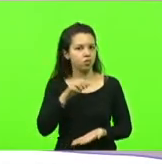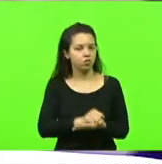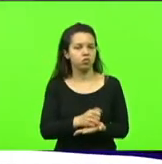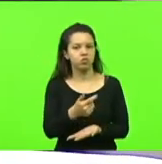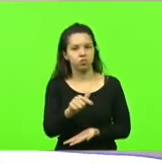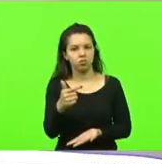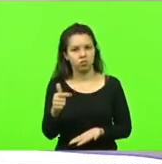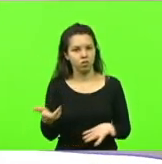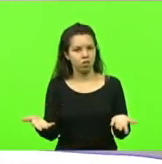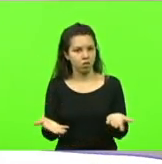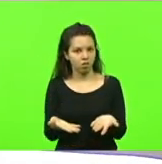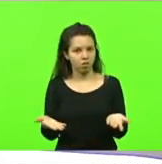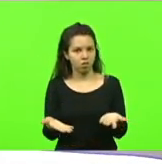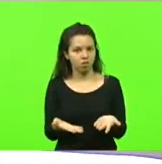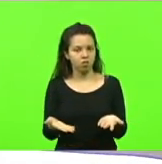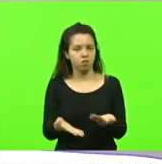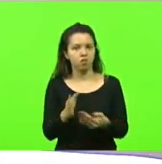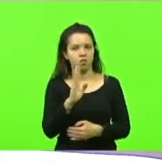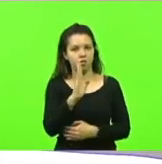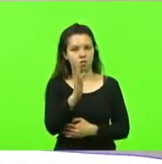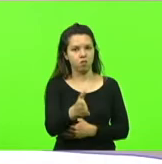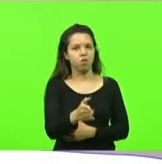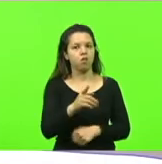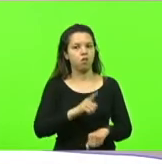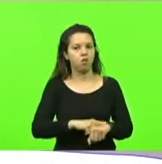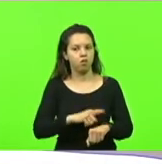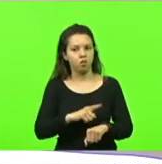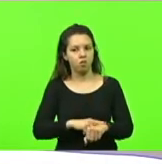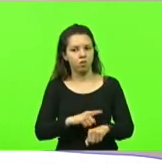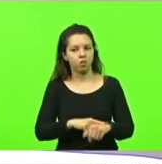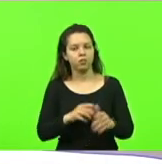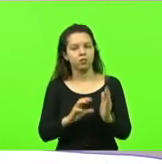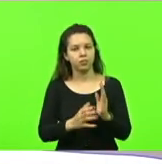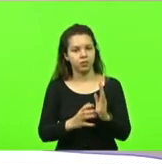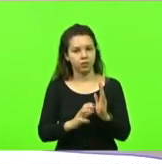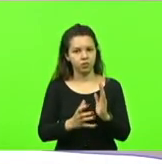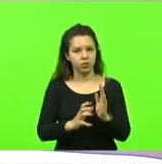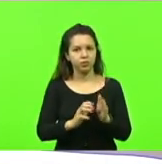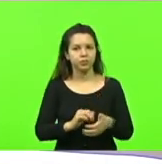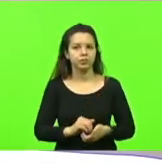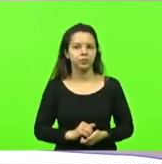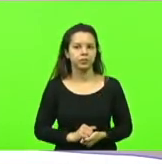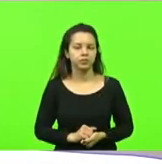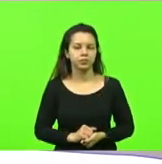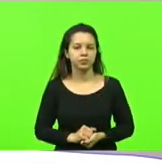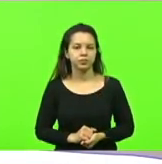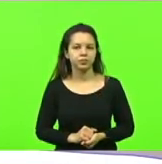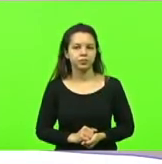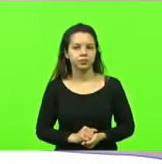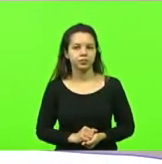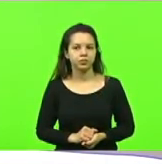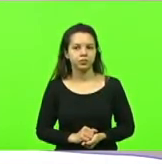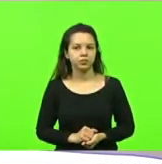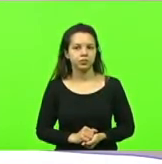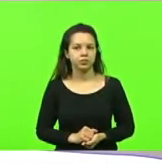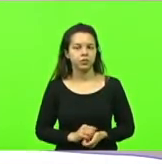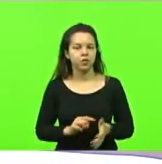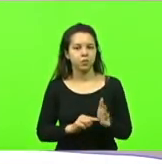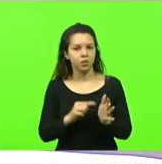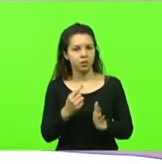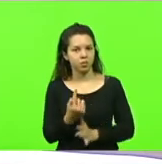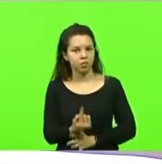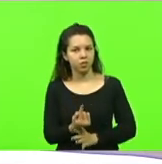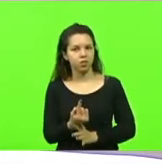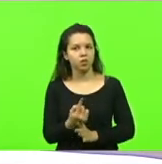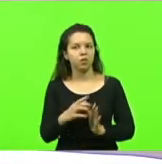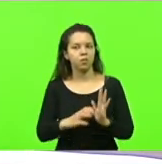passaremos então agora ao horário destinado aos partidos políticos. E o primeiro bloco do dia é